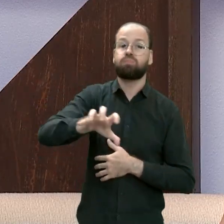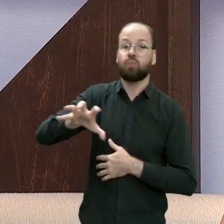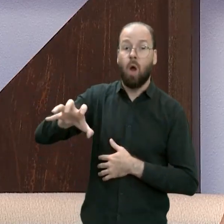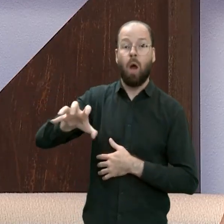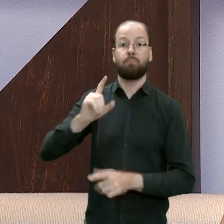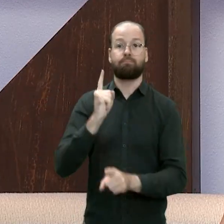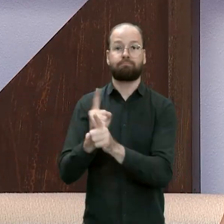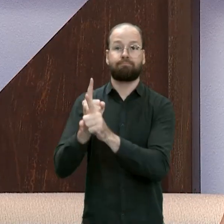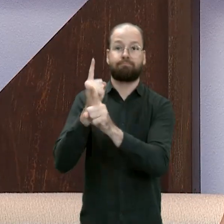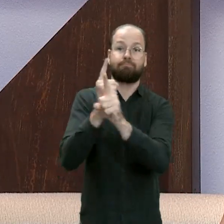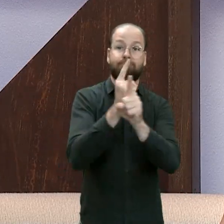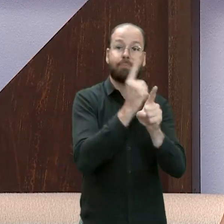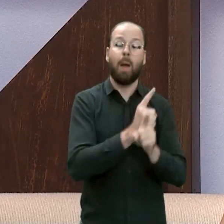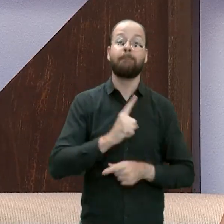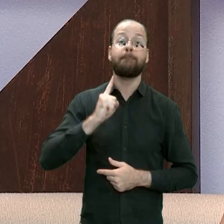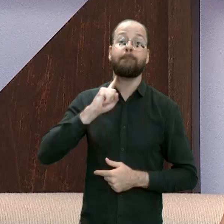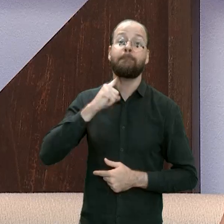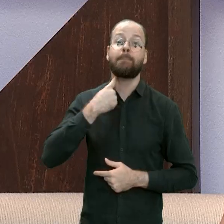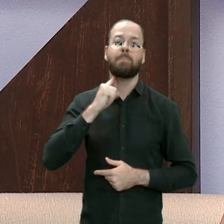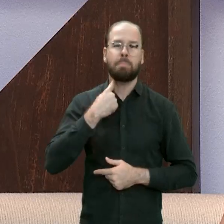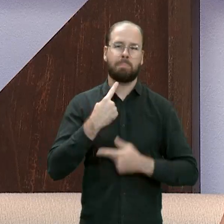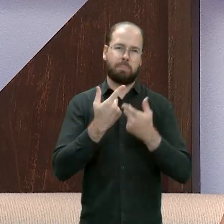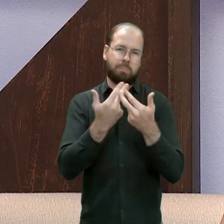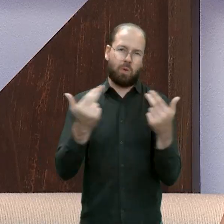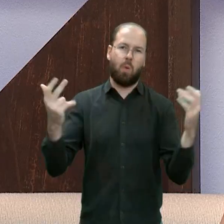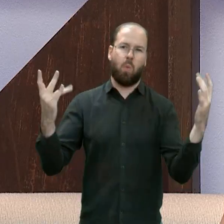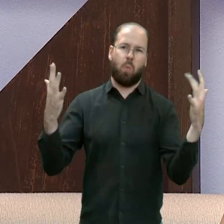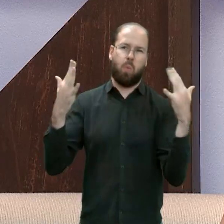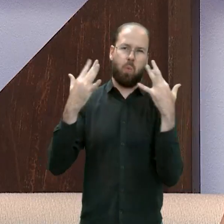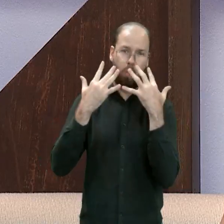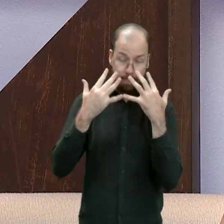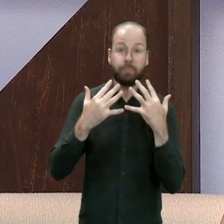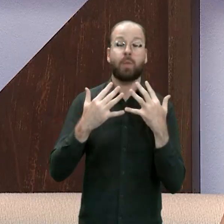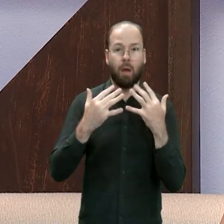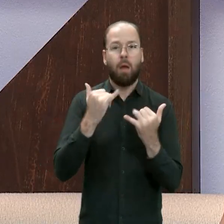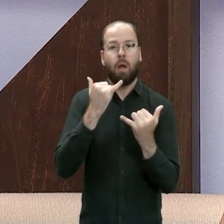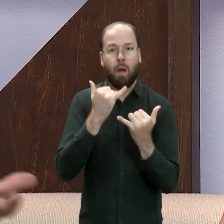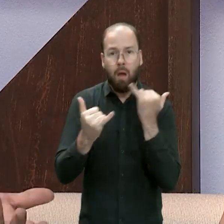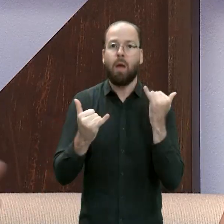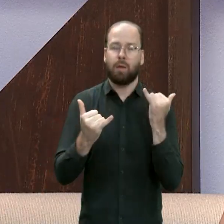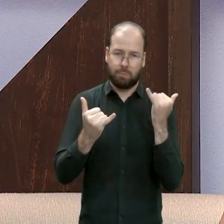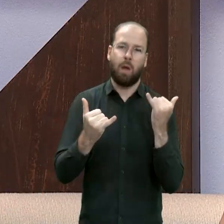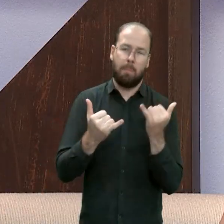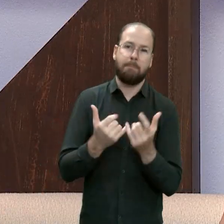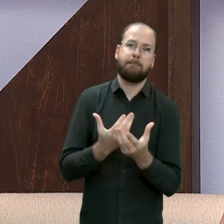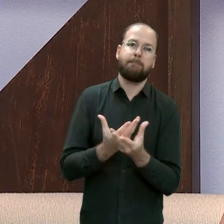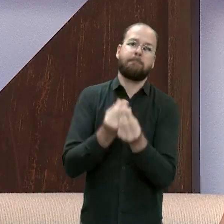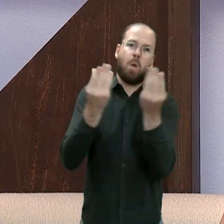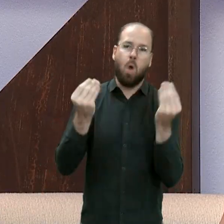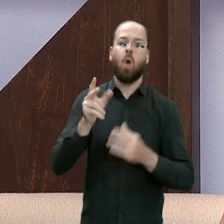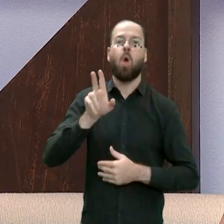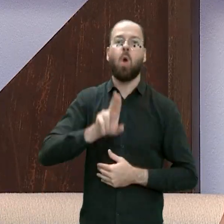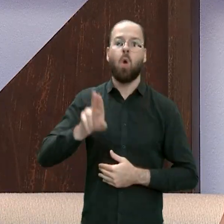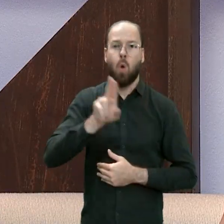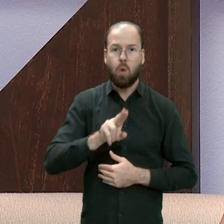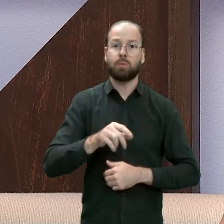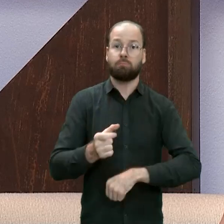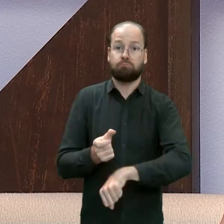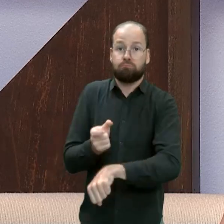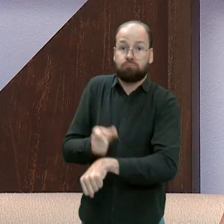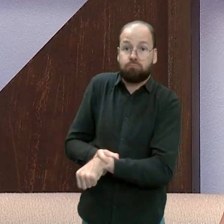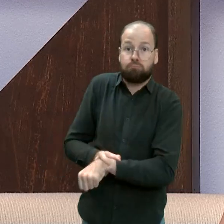poluição, simulando muito o que hoje a gente tem, né, eu não tenho, mas muita gente usa os smartwatches,